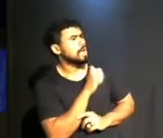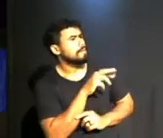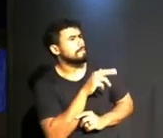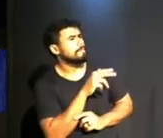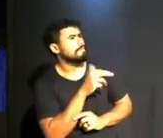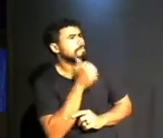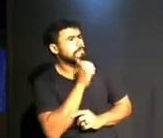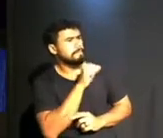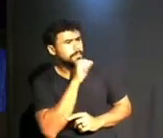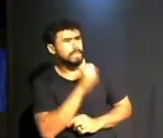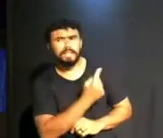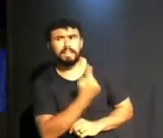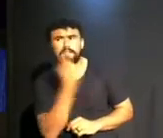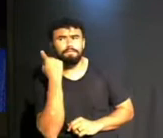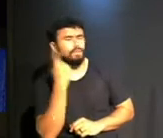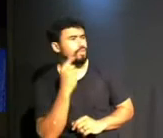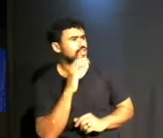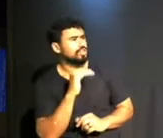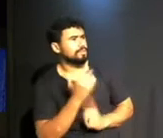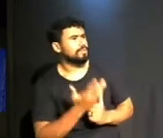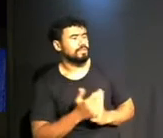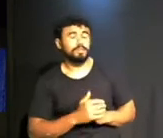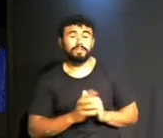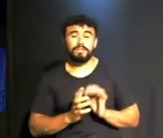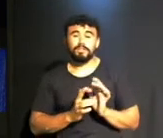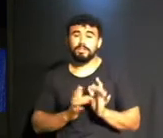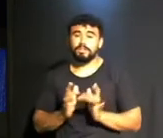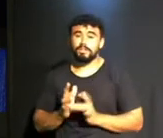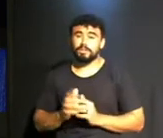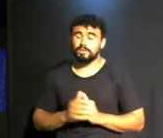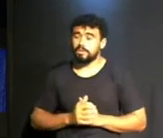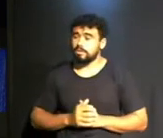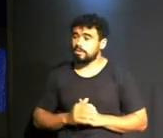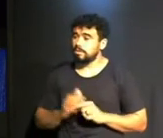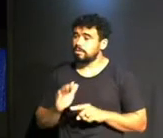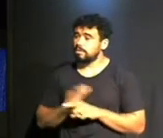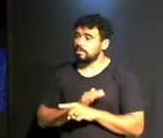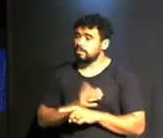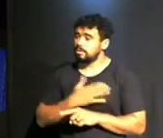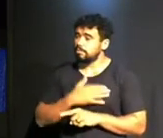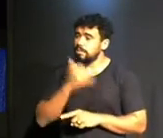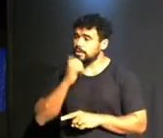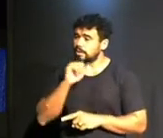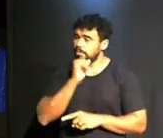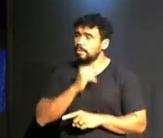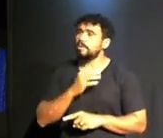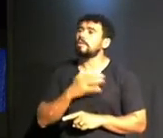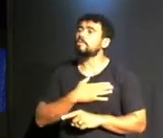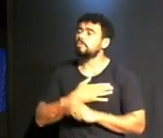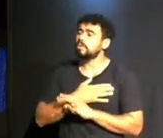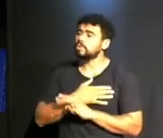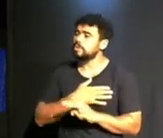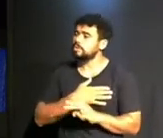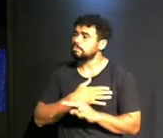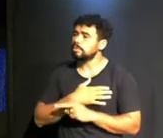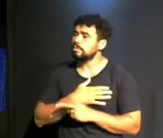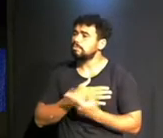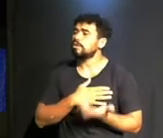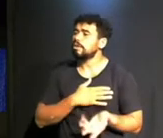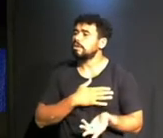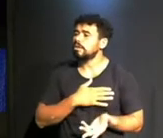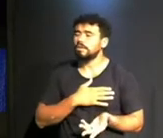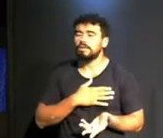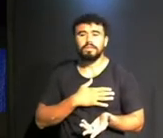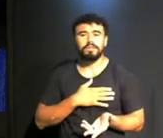estão lá fora e a Bíblia nos diz que Jesus pergunta Quem é a minha mãe e quem são os